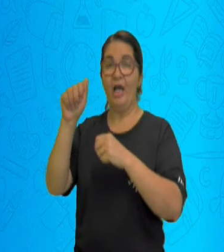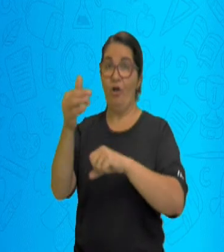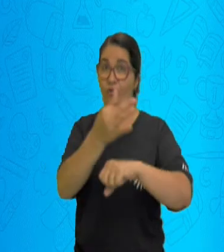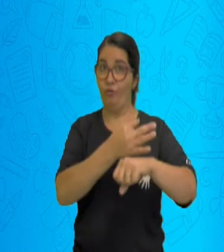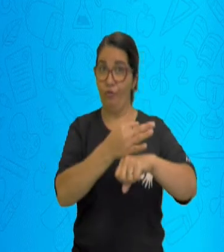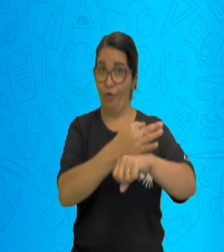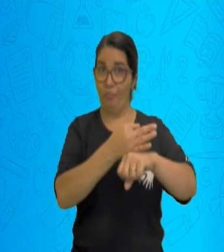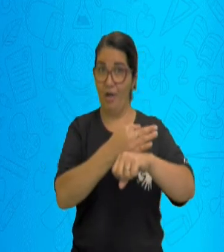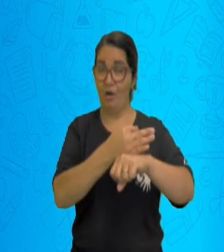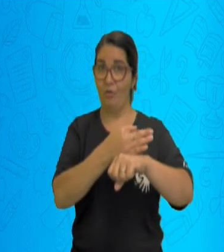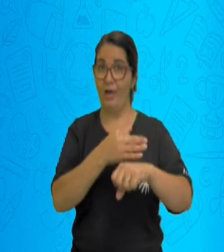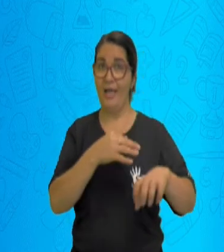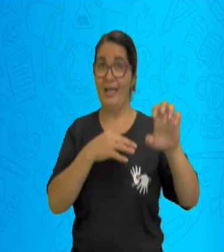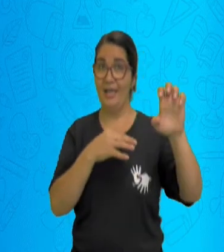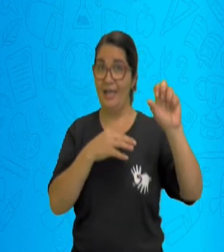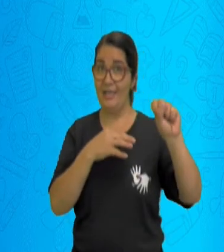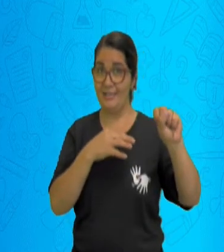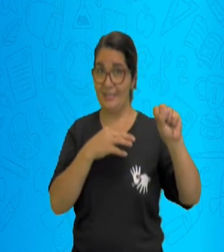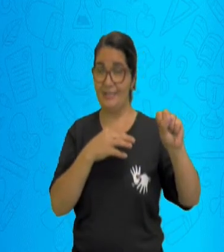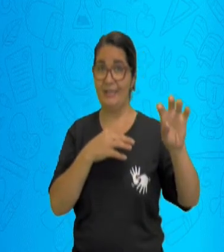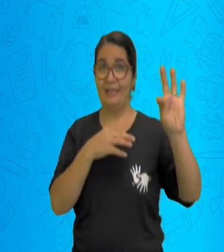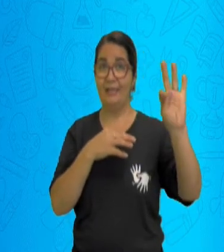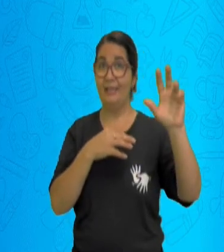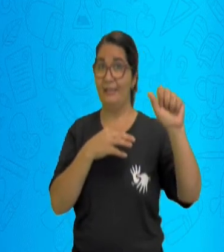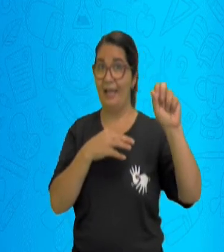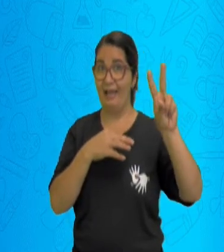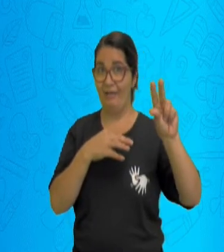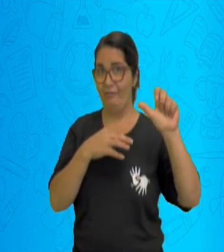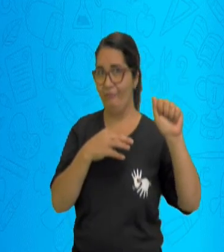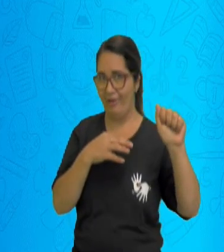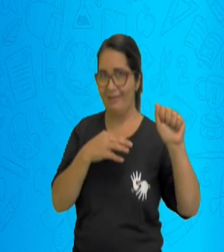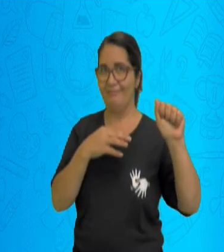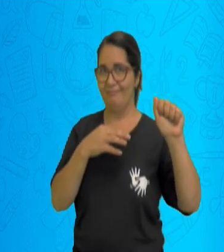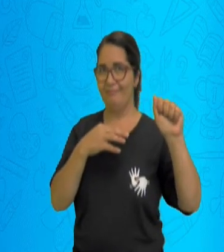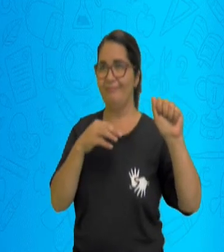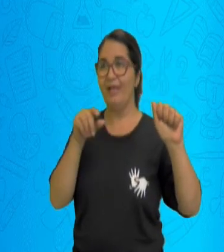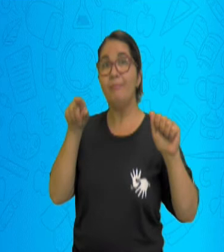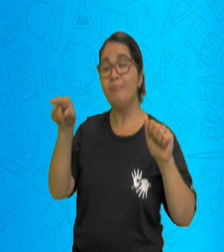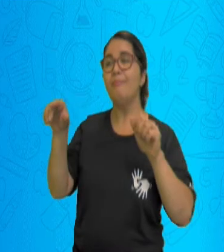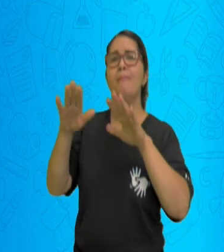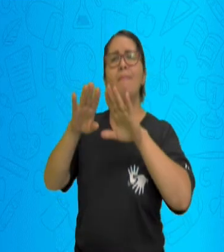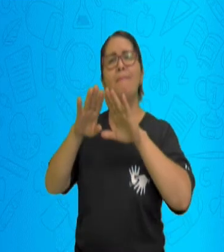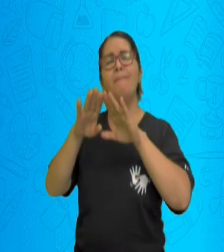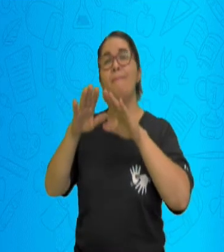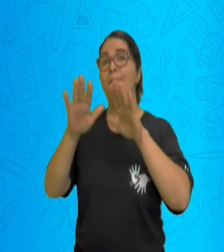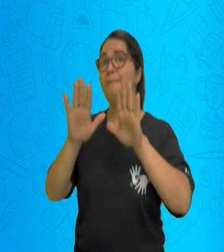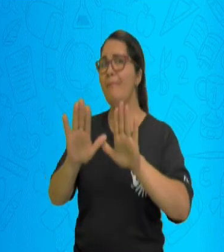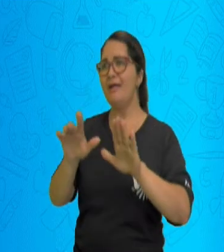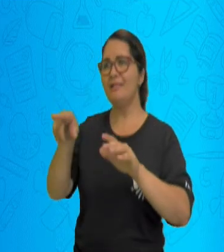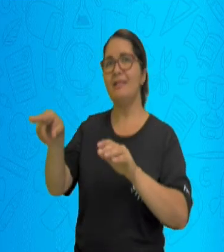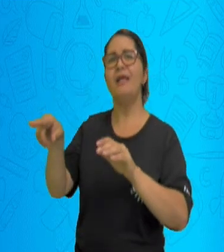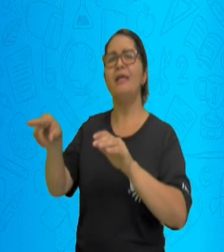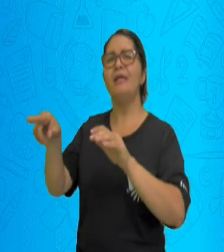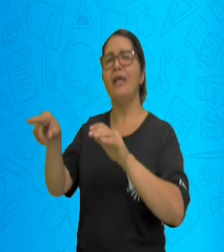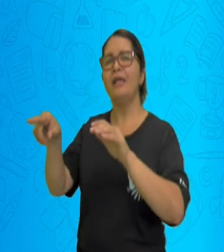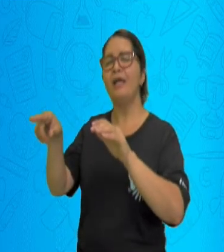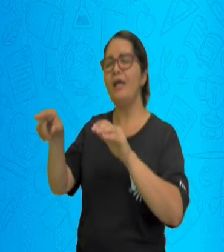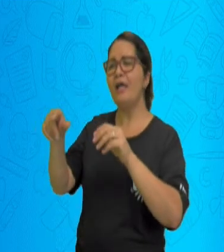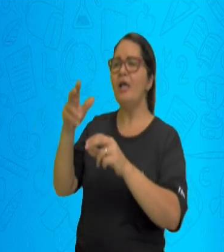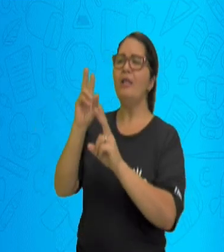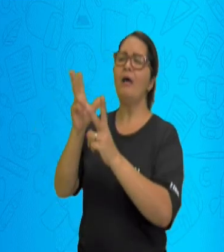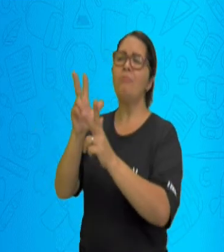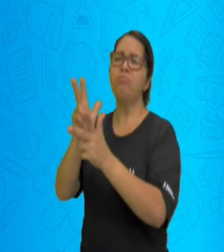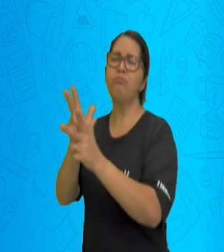se casar. Bem, é até estranho quando a gente faz a escrita, porque é tão automático,